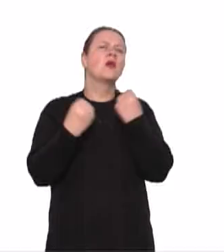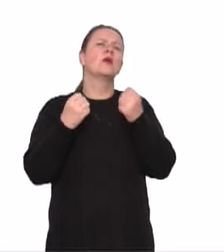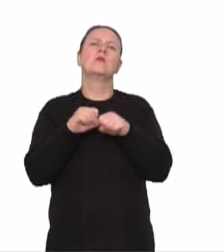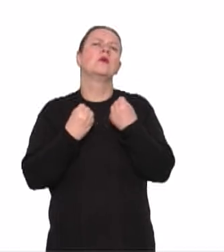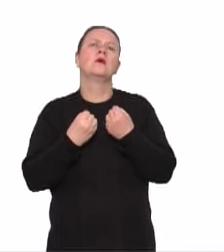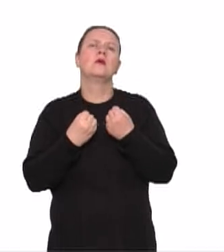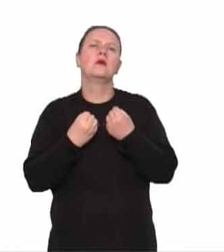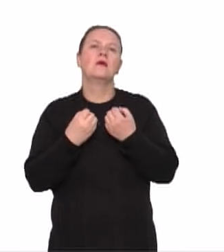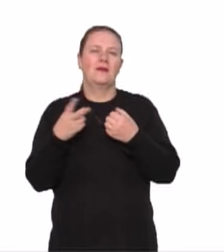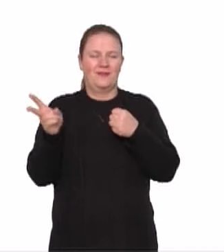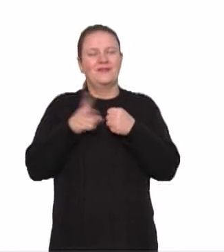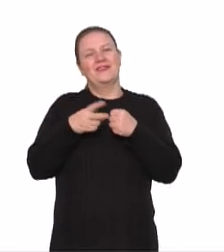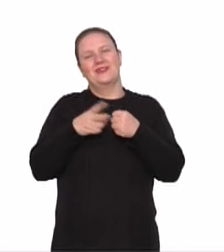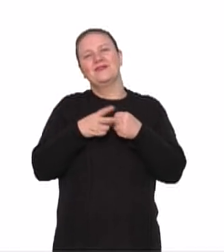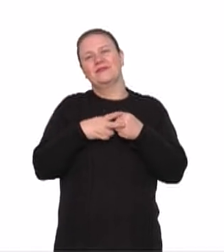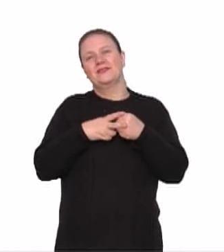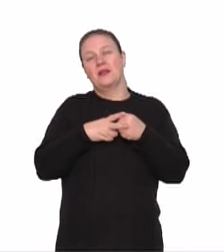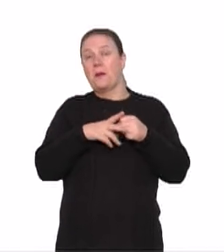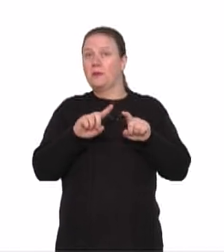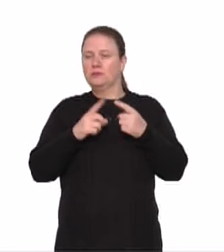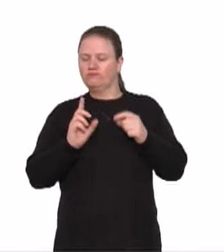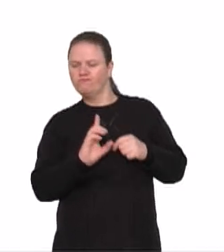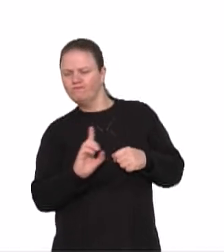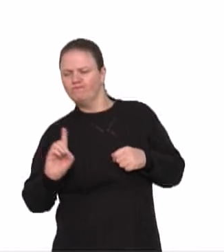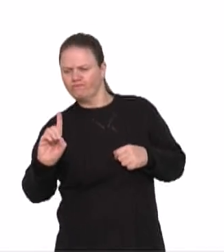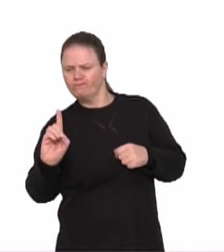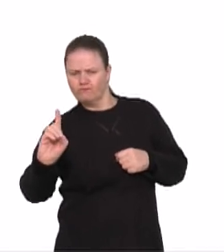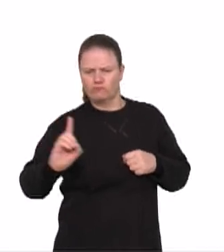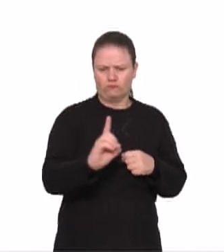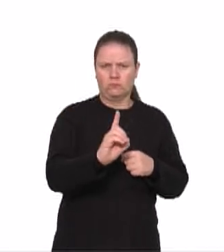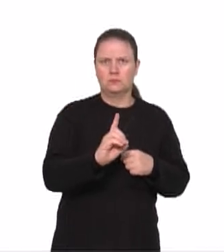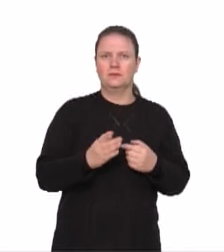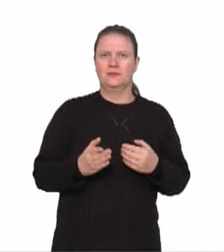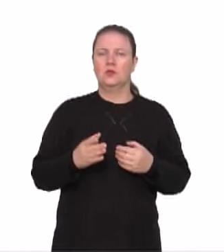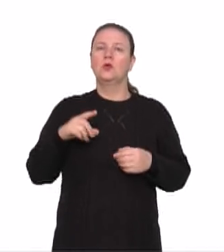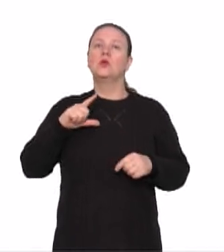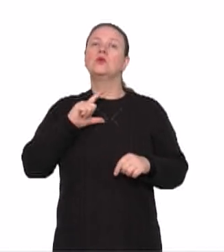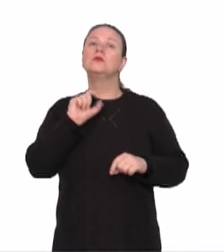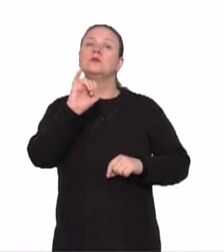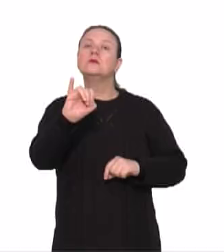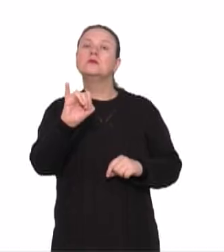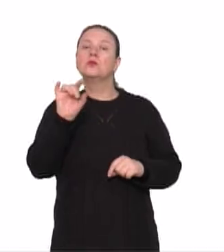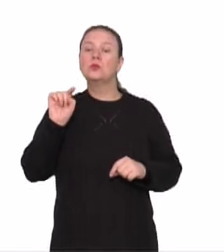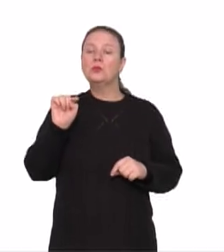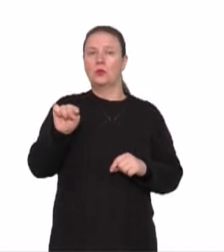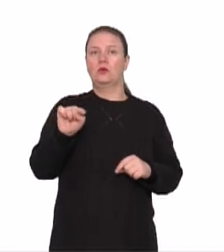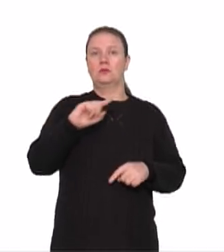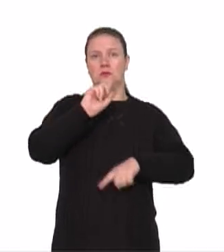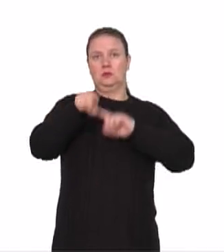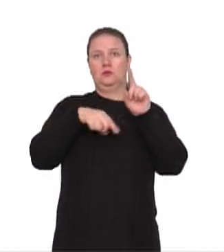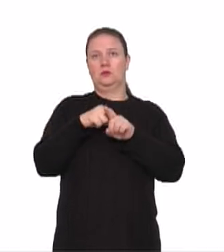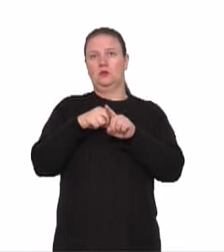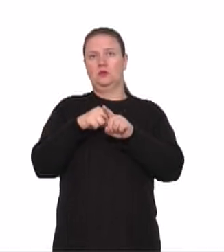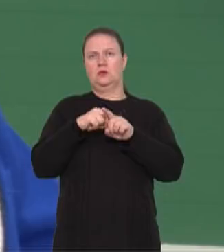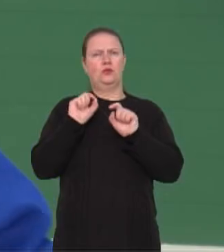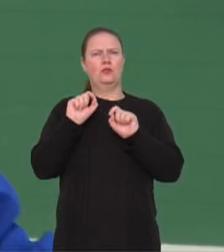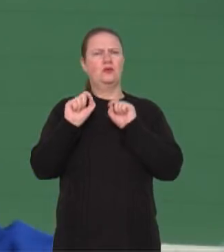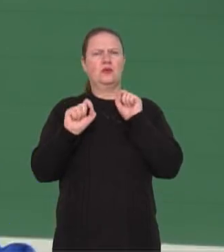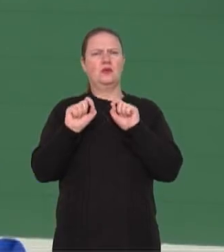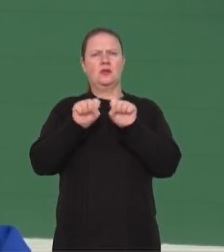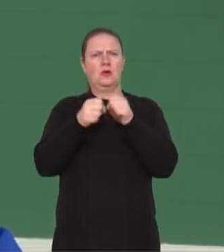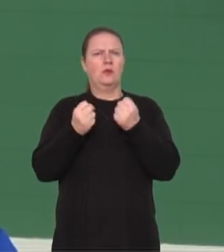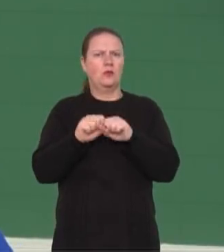Eu quebro, tu quebras, ele quebra, é um verbo. Se fizer o ponto depois de quebra, alguém vai perguntar, o que que ele quebrou? Ele